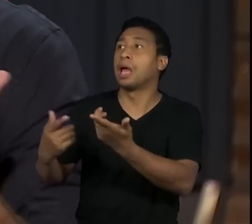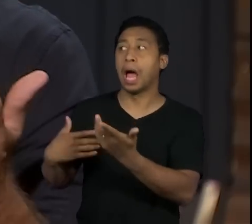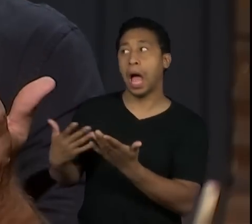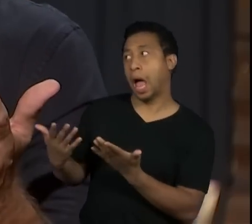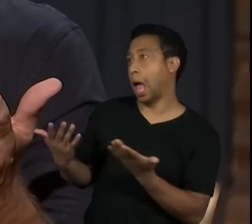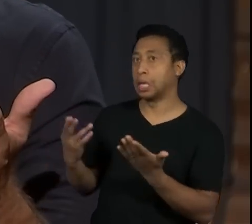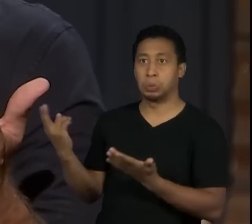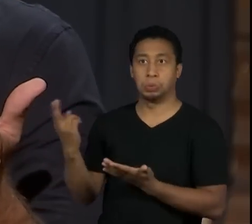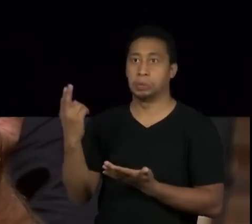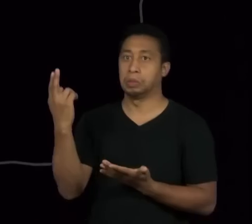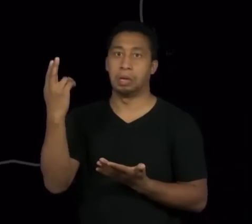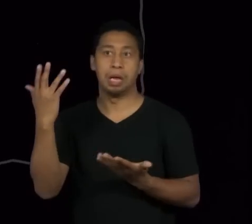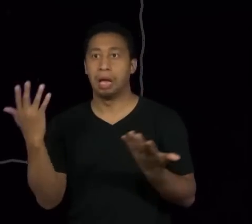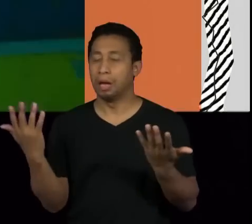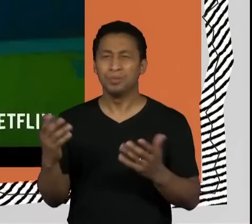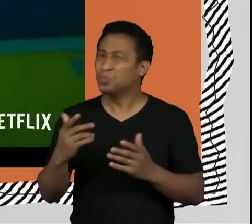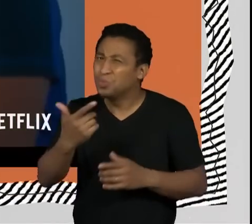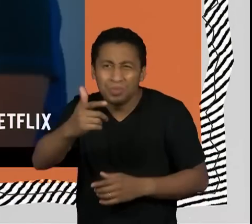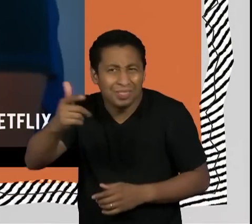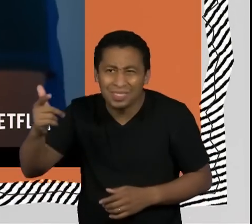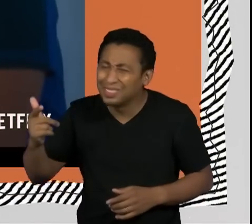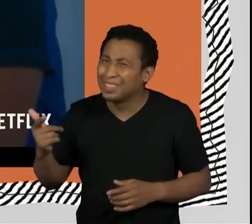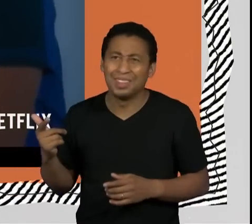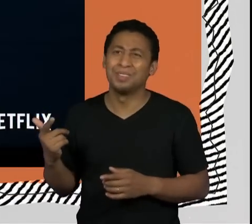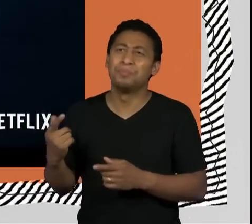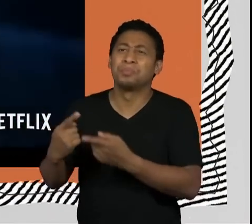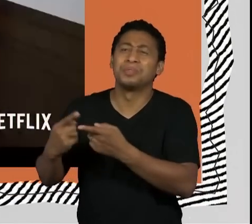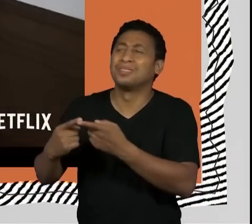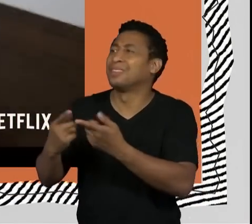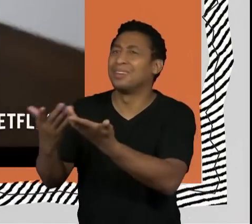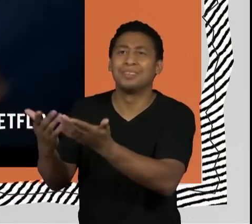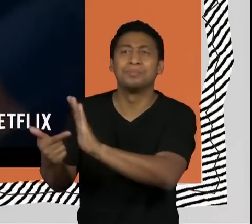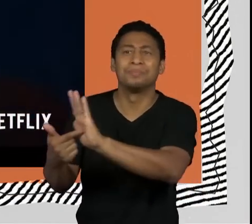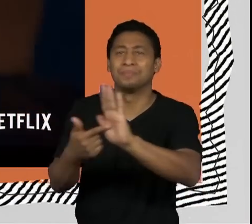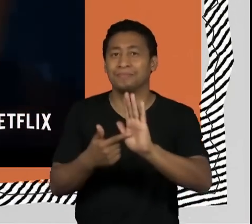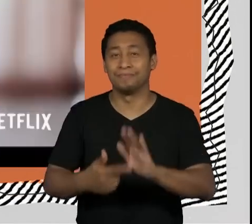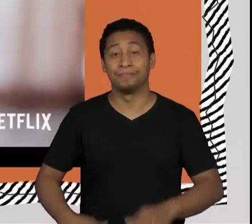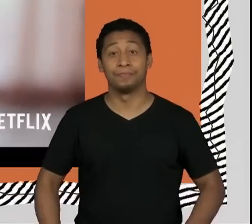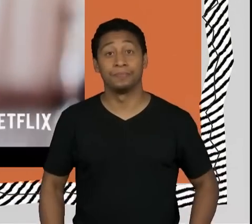nenhum país pratica nada parecido. Dinheiro não é pra vida toda não, irmão.